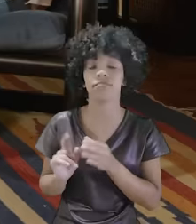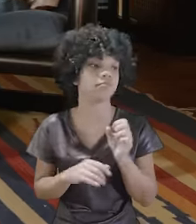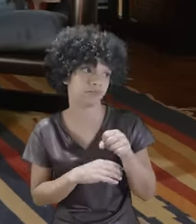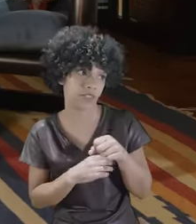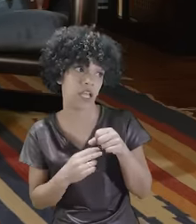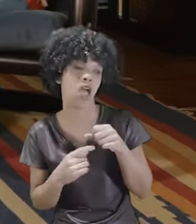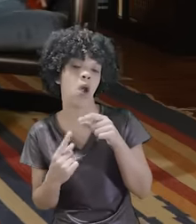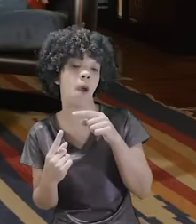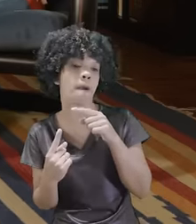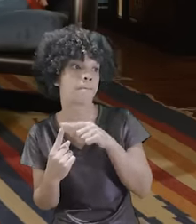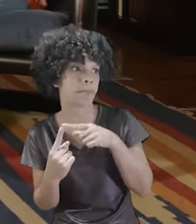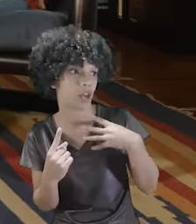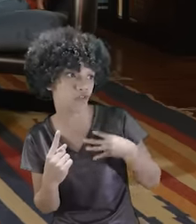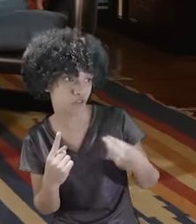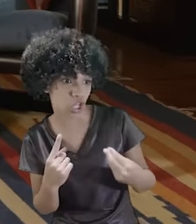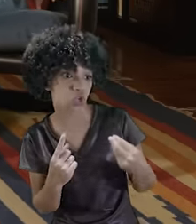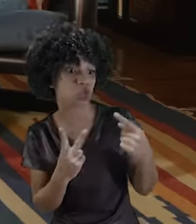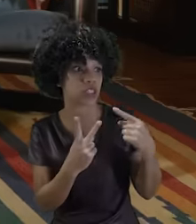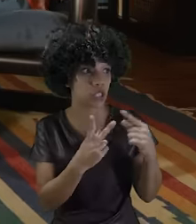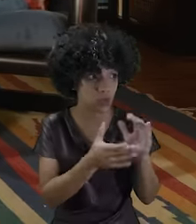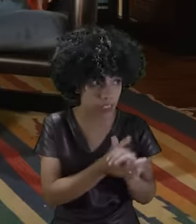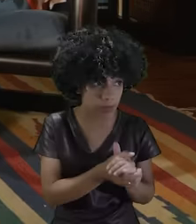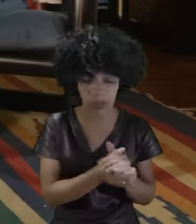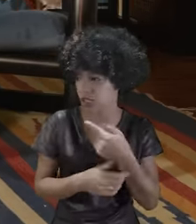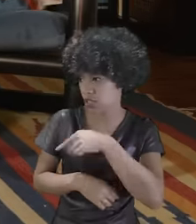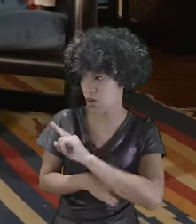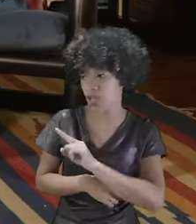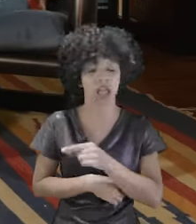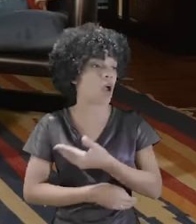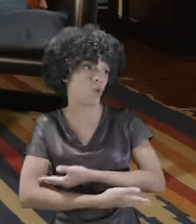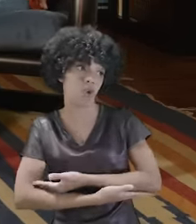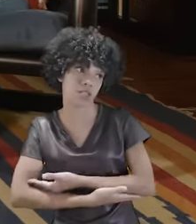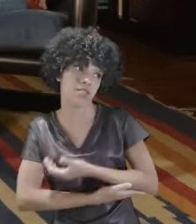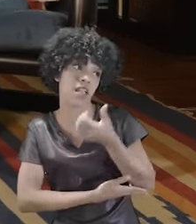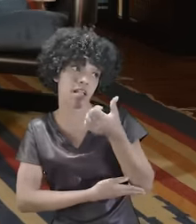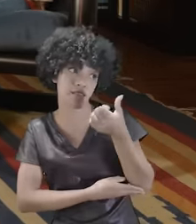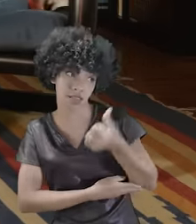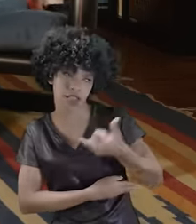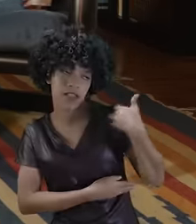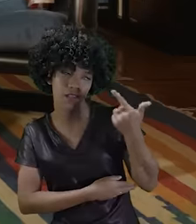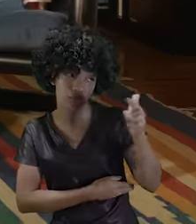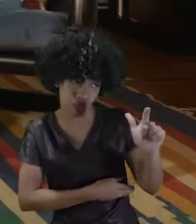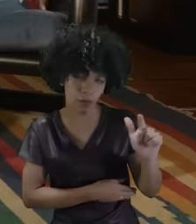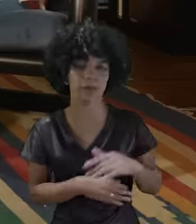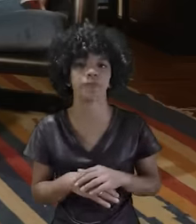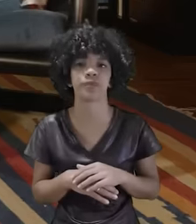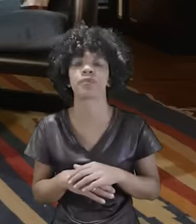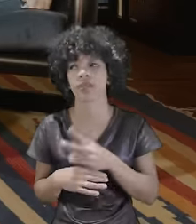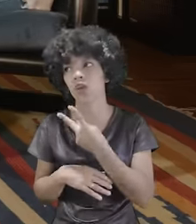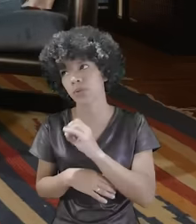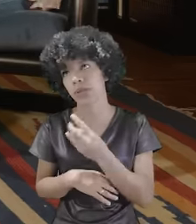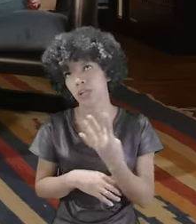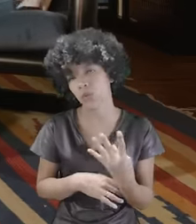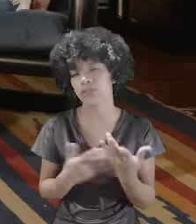já tava tava grávida com meu primeiro filho aqui no Brasil sem que não é esse daqui ele tem seis anos certo tal ele você viu É verdade quando você